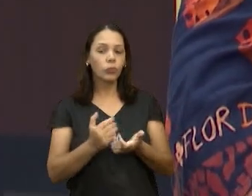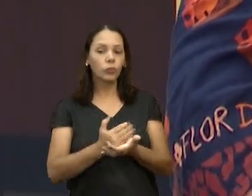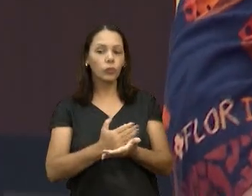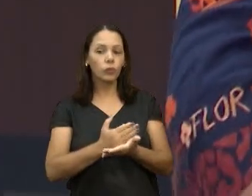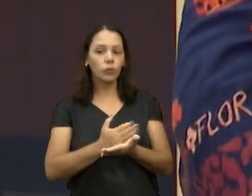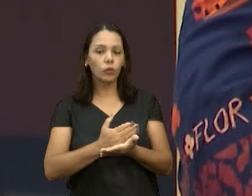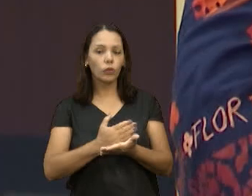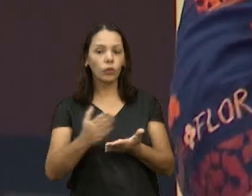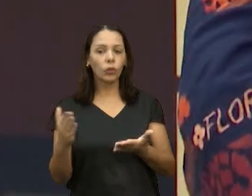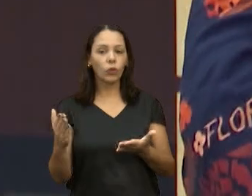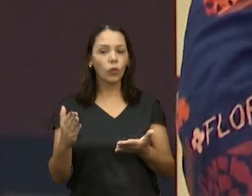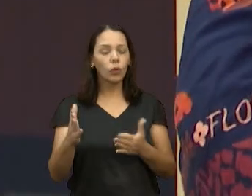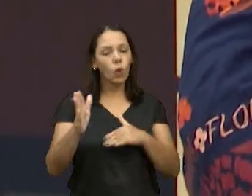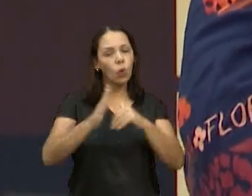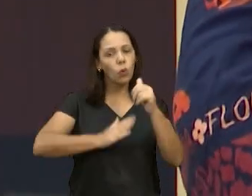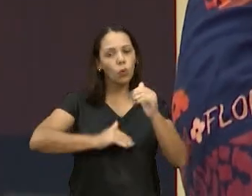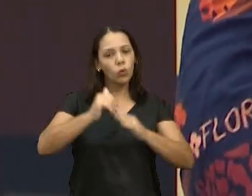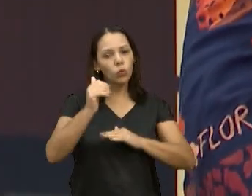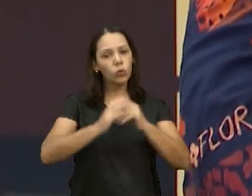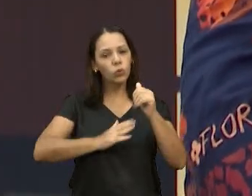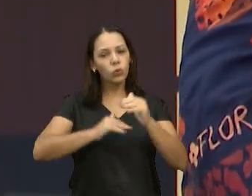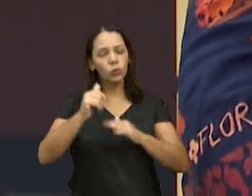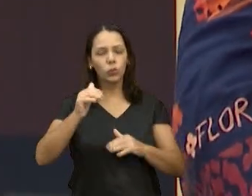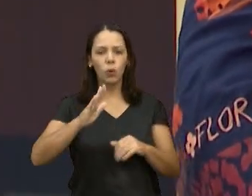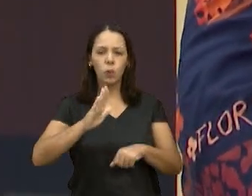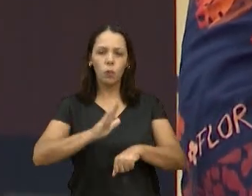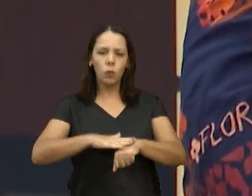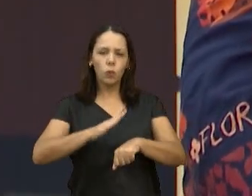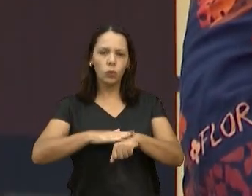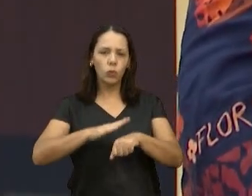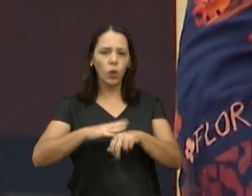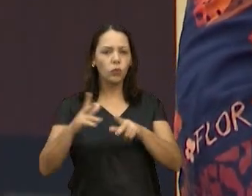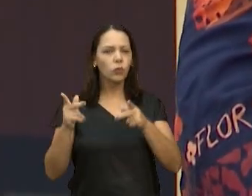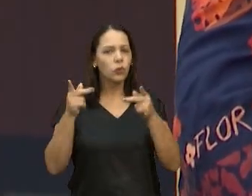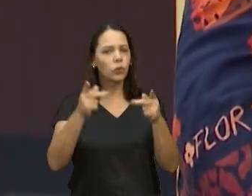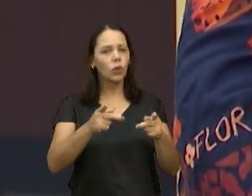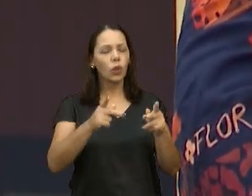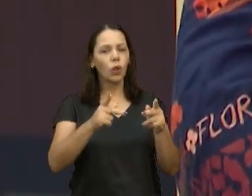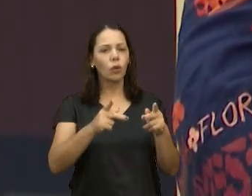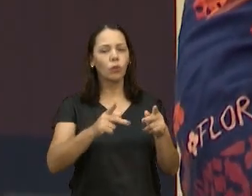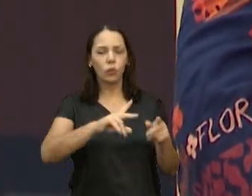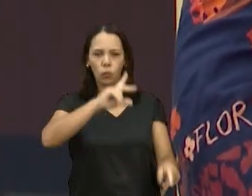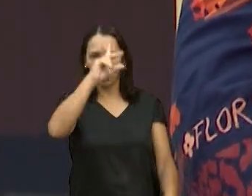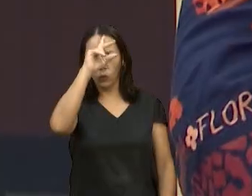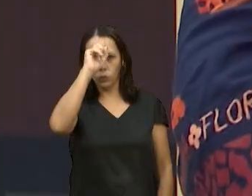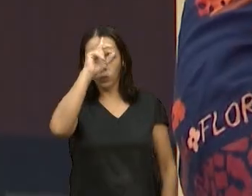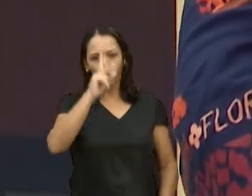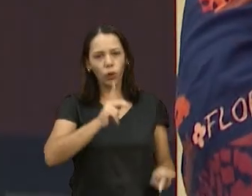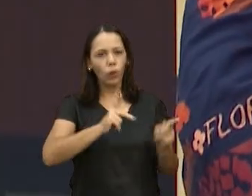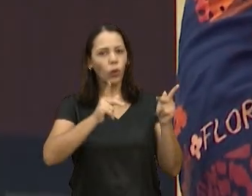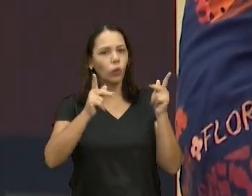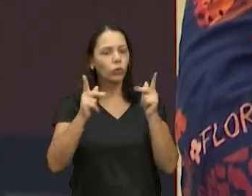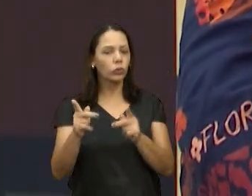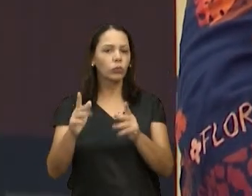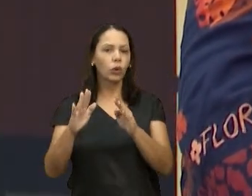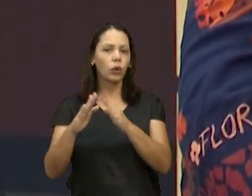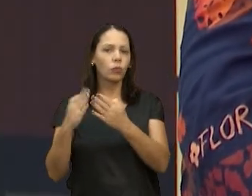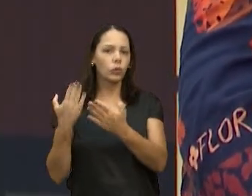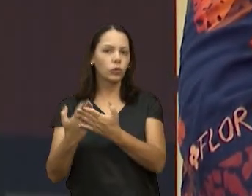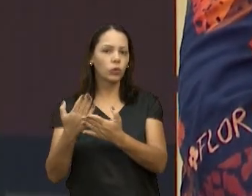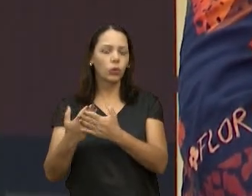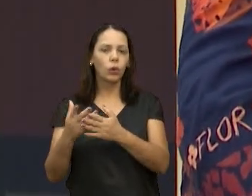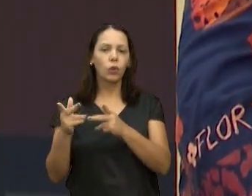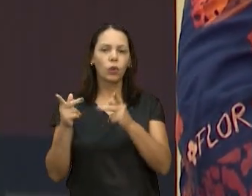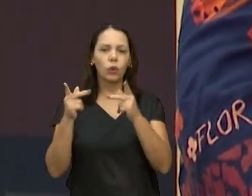comecei a praticar aí a cada dia, visita em hospitais, escolas, asilos, né, que são os lares